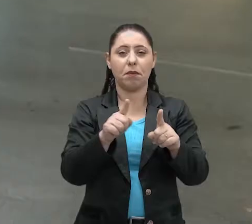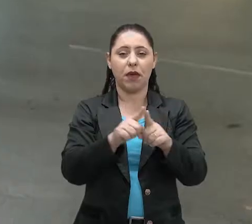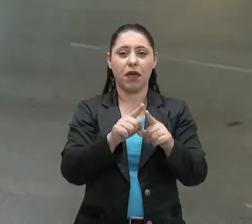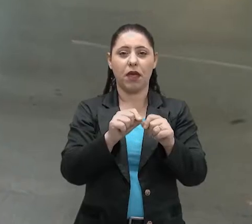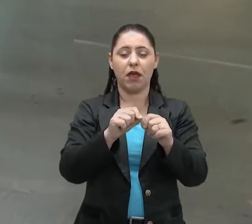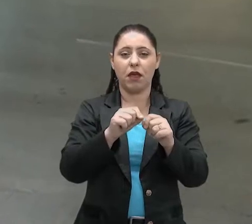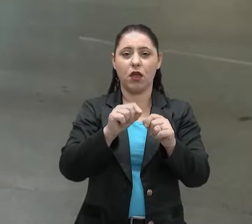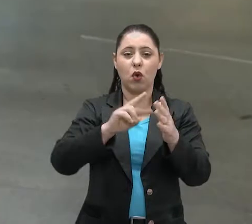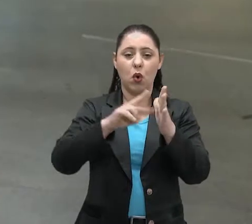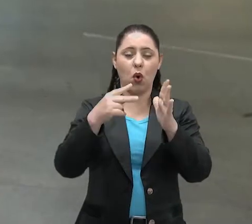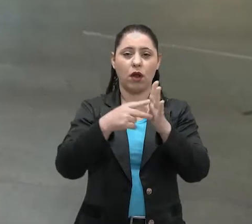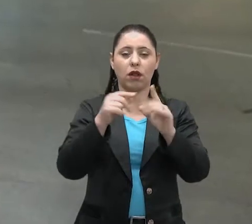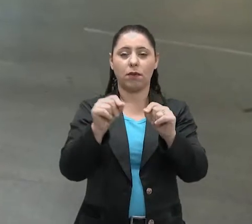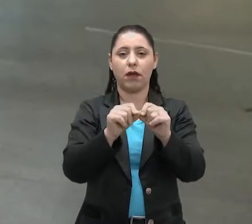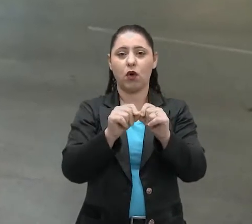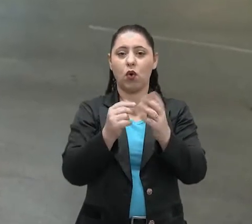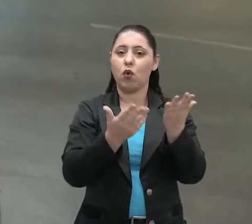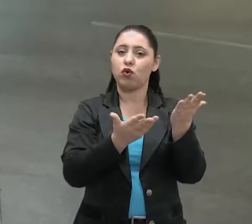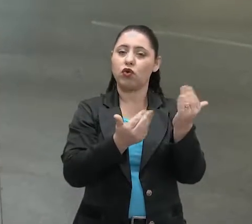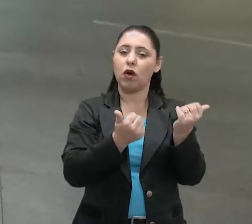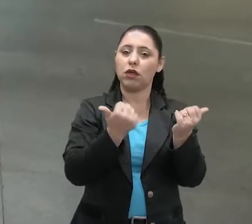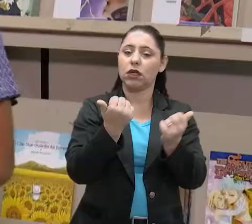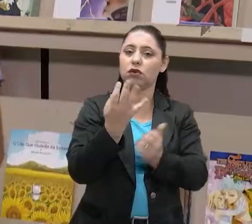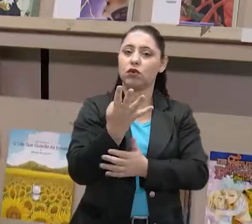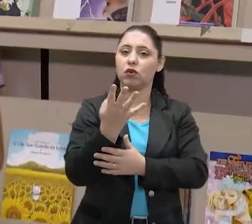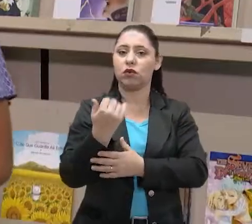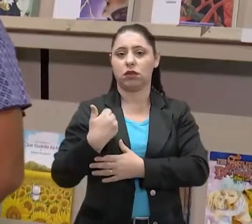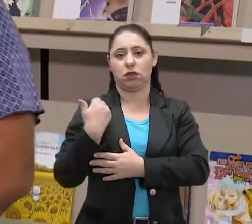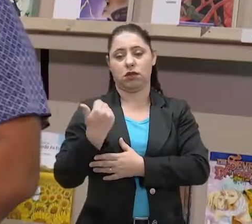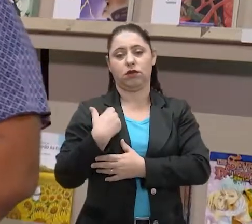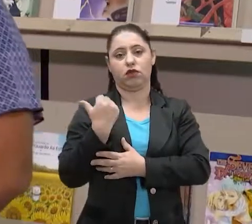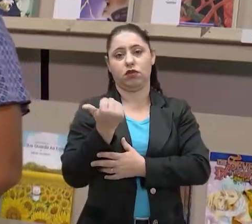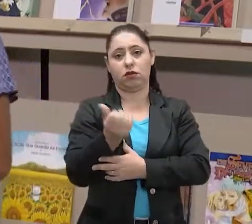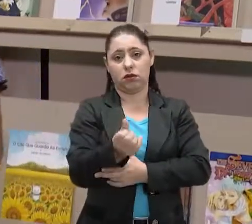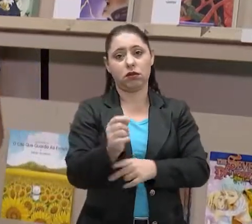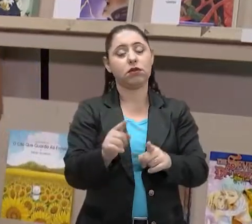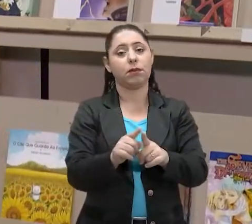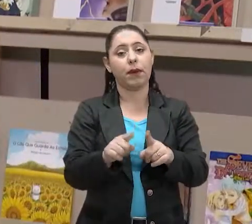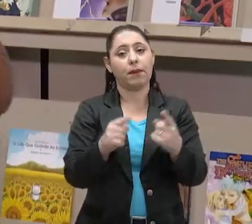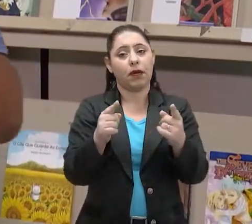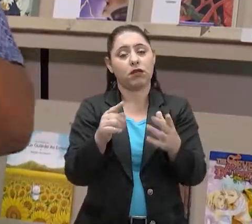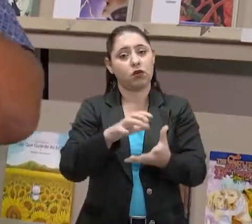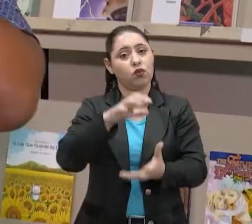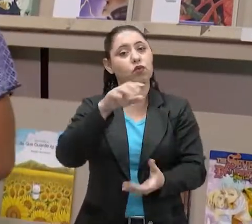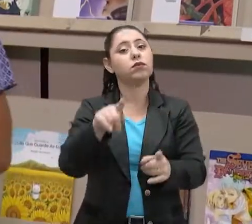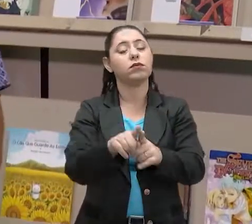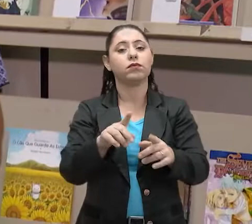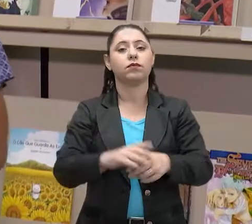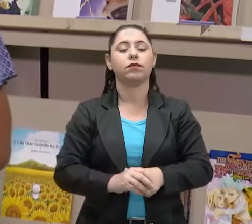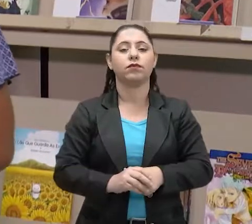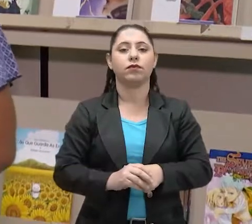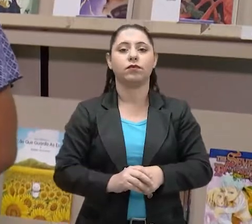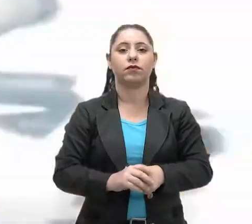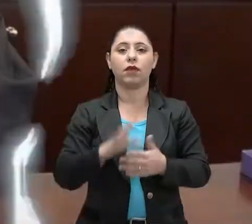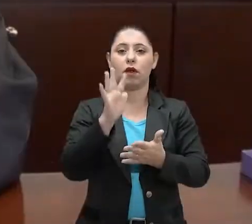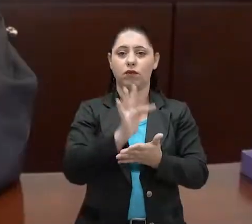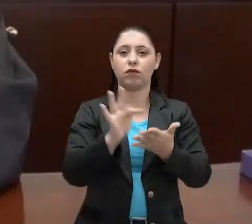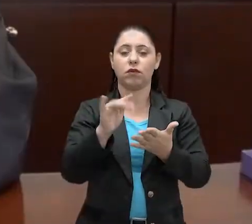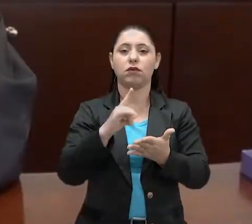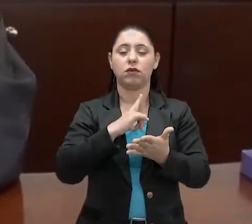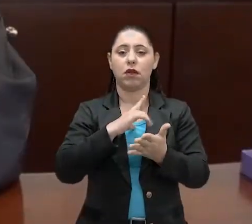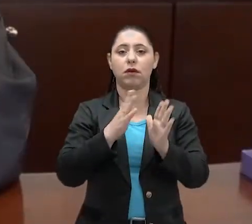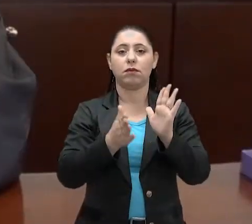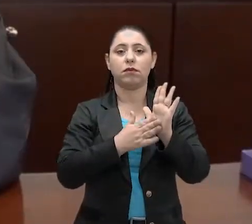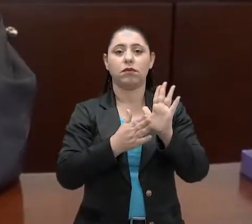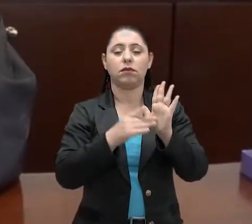os cosplays, né? Então, assim, um público mais jovem, 14, 16, mas também tem da terceira idade. A Fundação